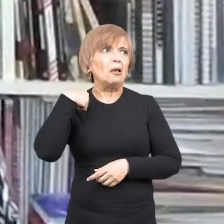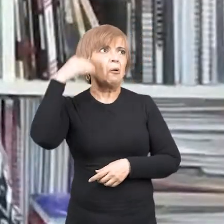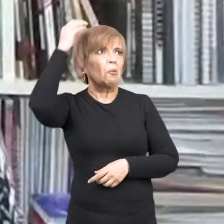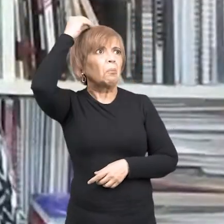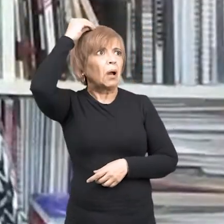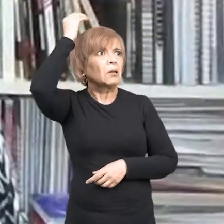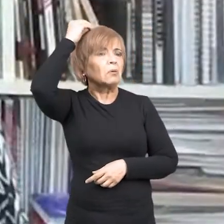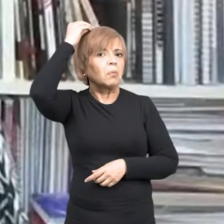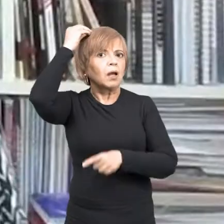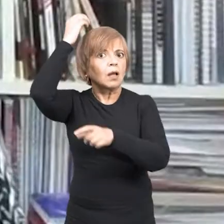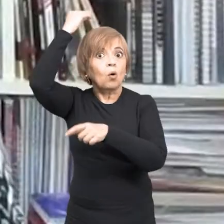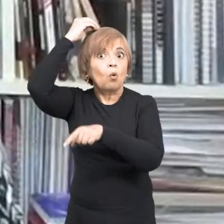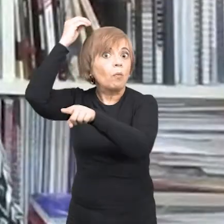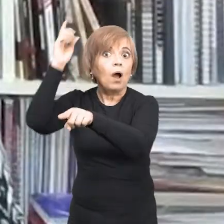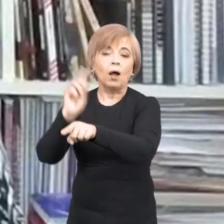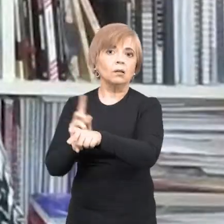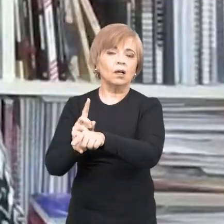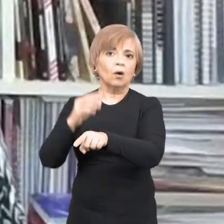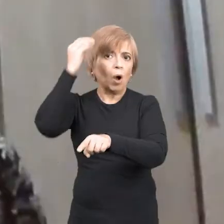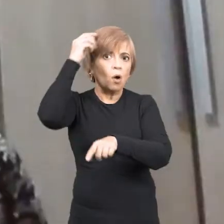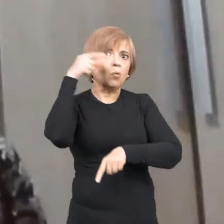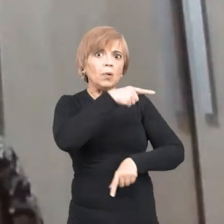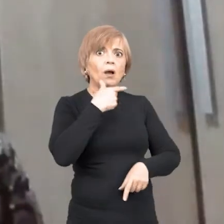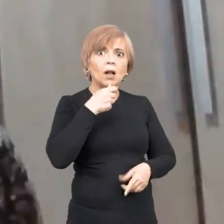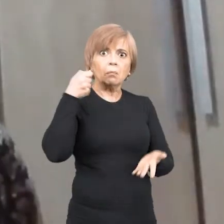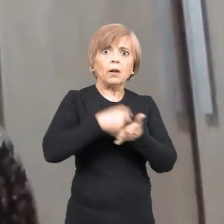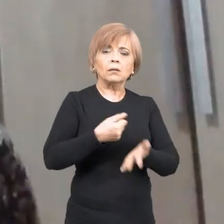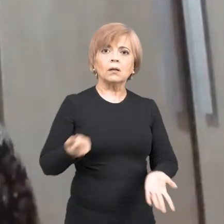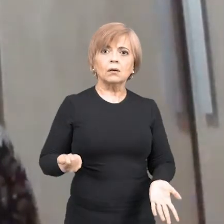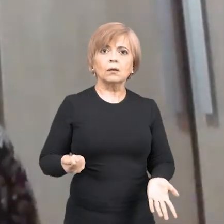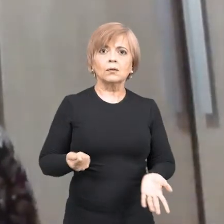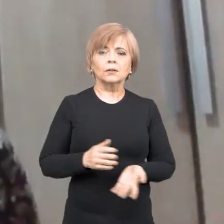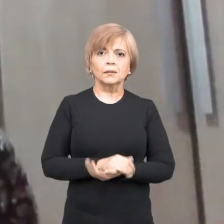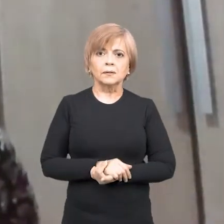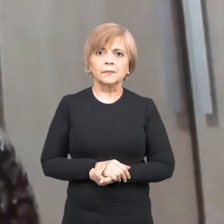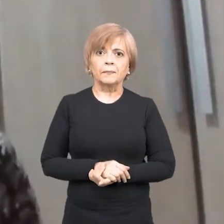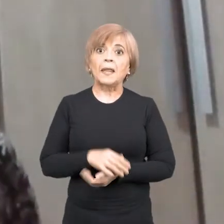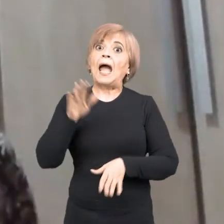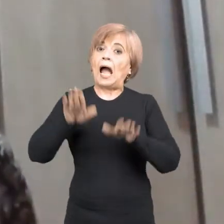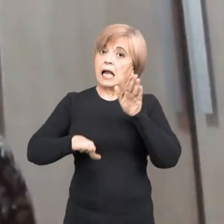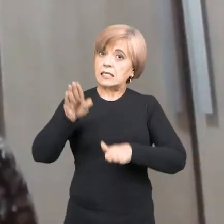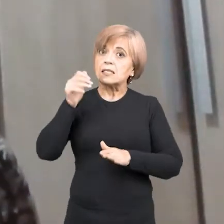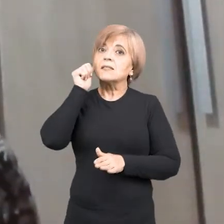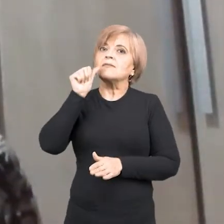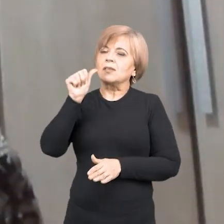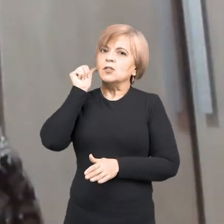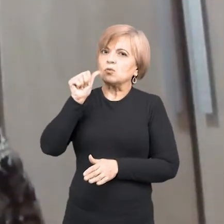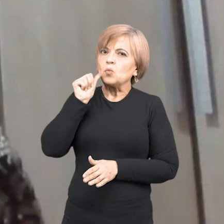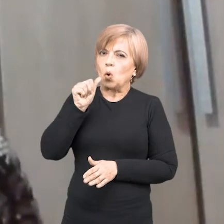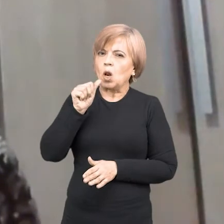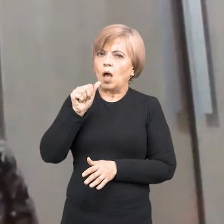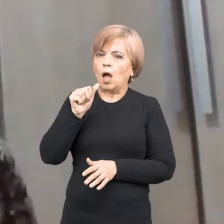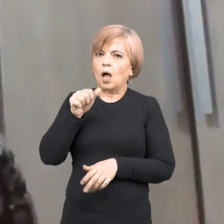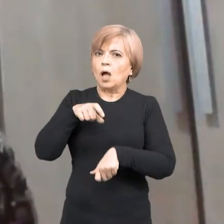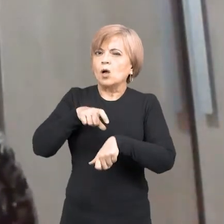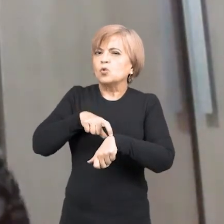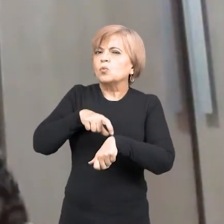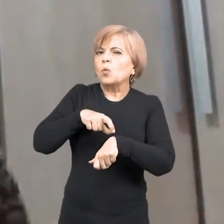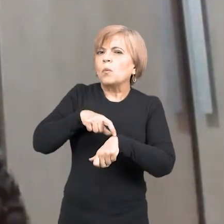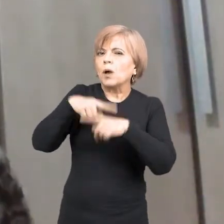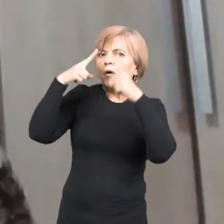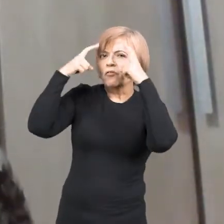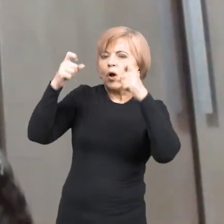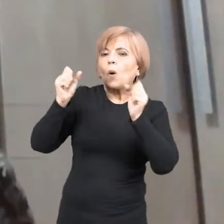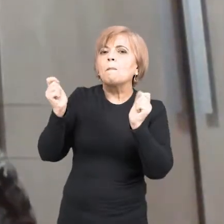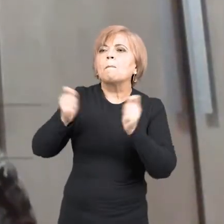vítima é culpada, quando não é, a culpa é do agressor. Então, as mulheres em situação de violência, né,